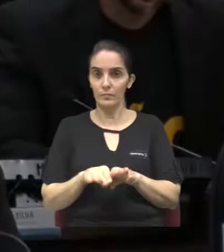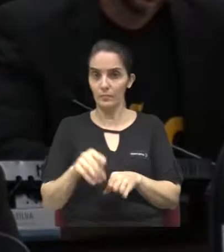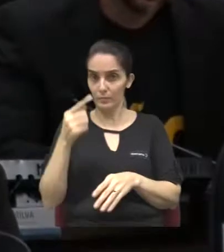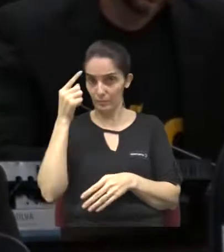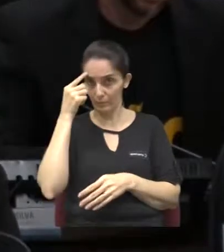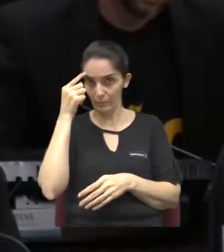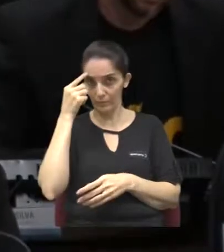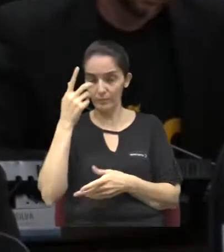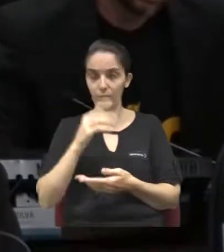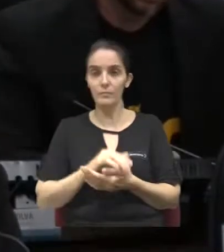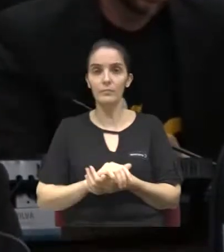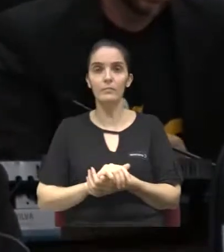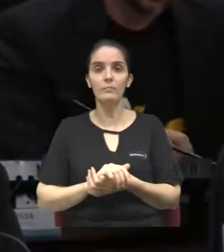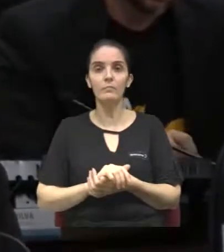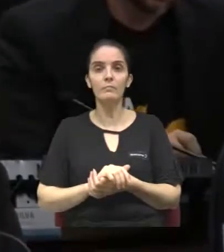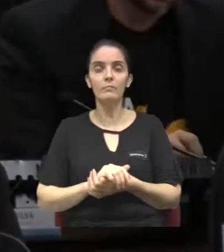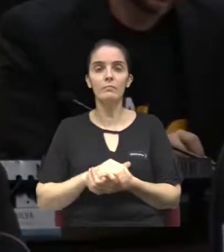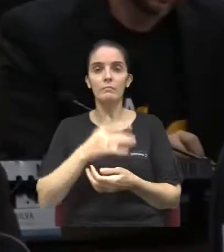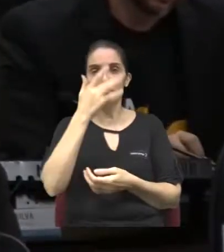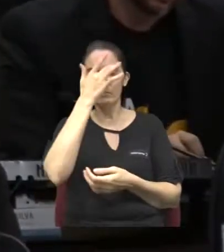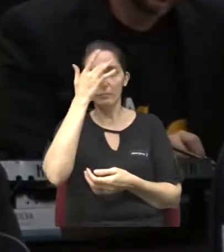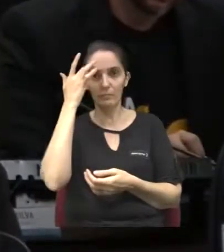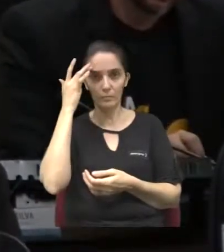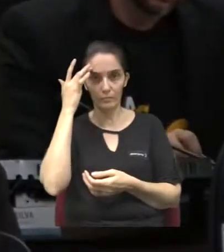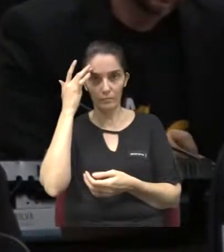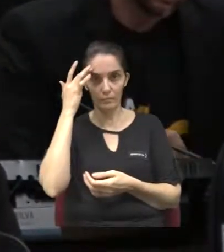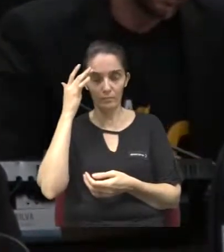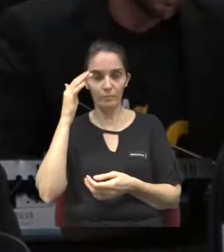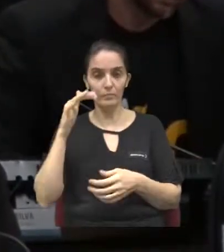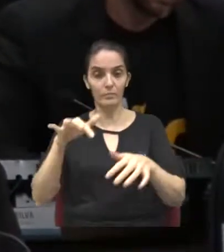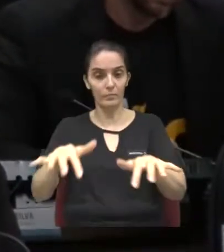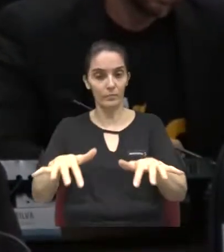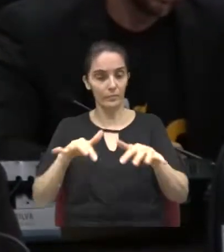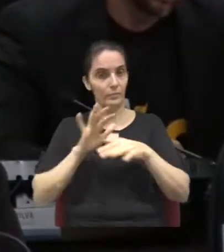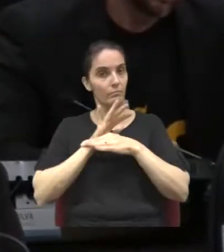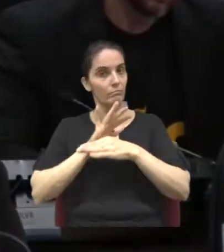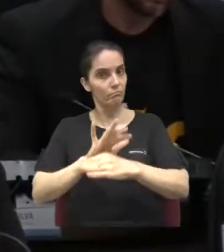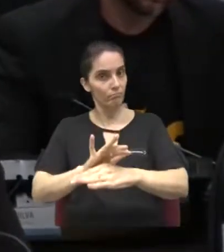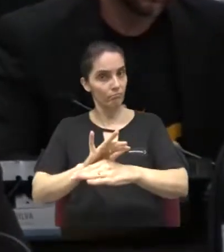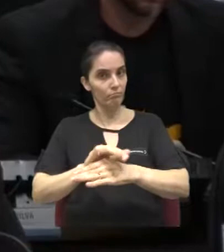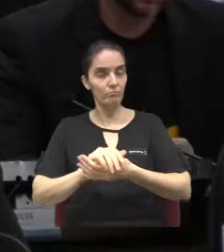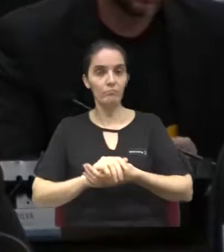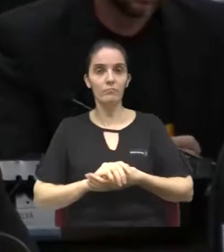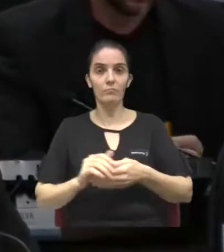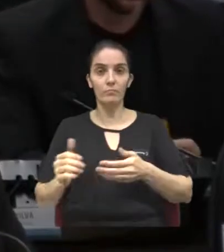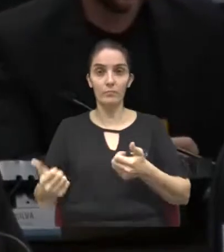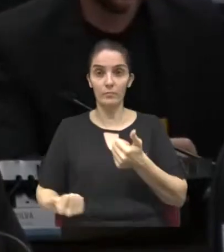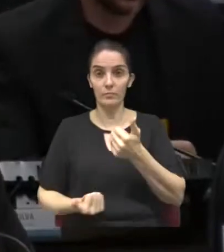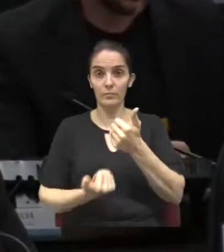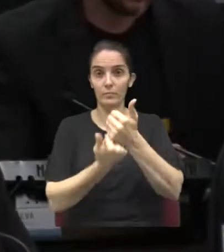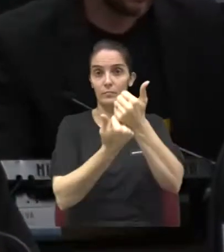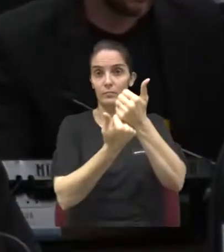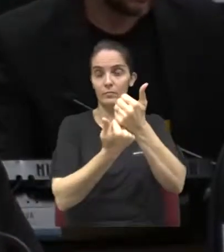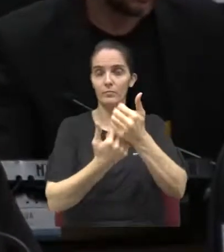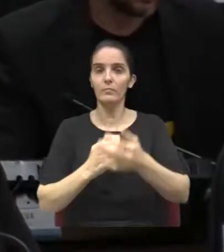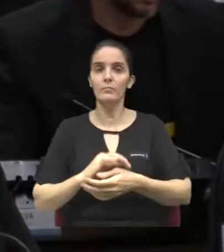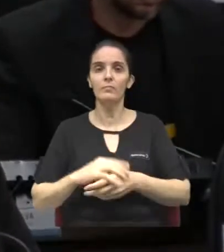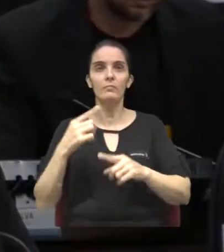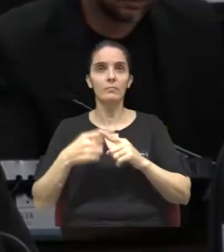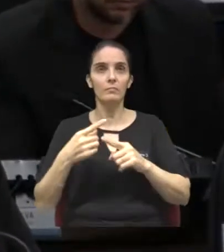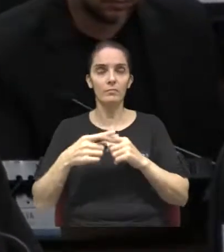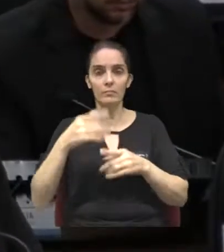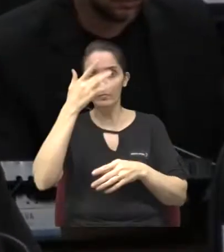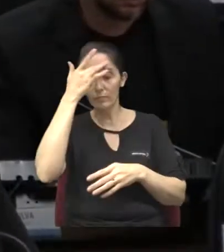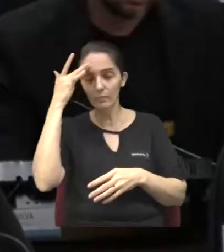a presença de apoiadores aqui nesta noite, porque só assim as pessoas têm conhecimento